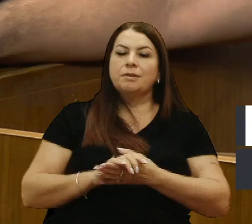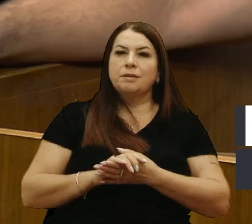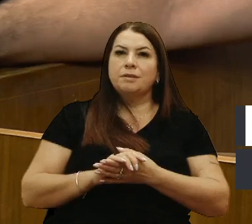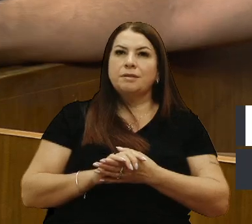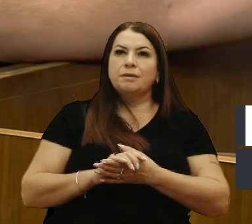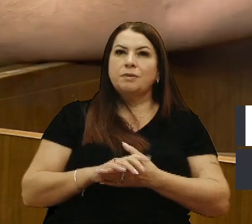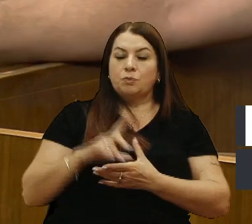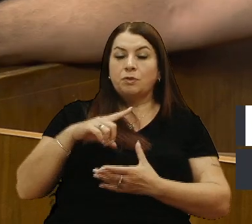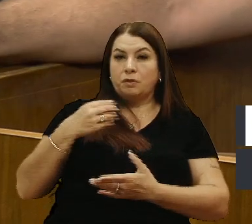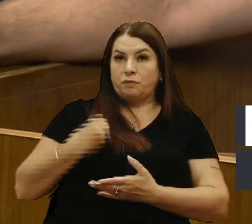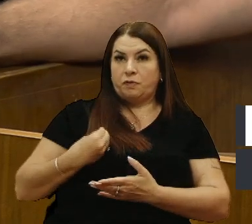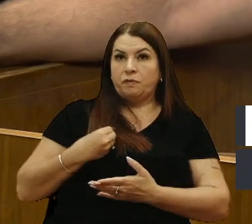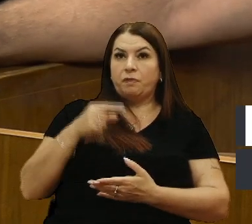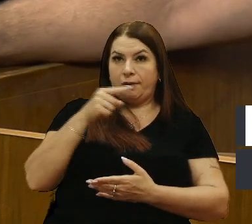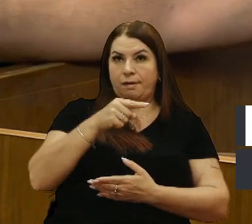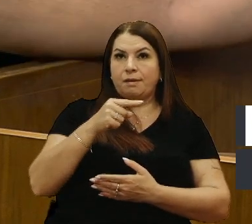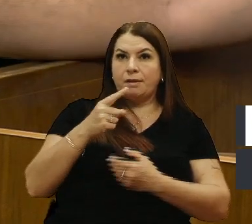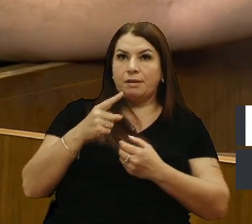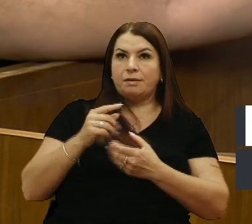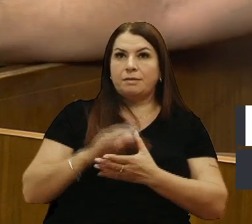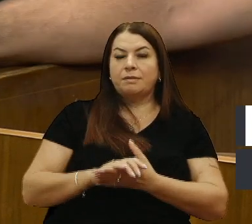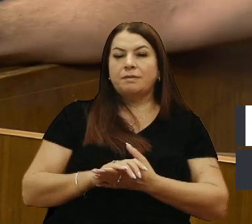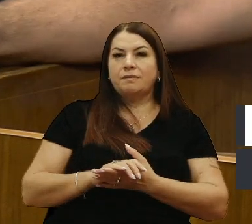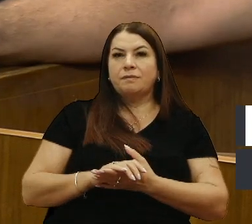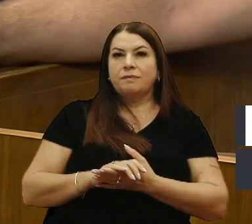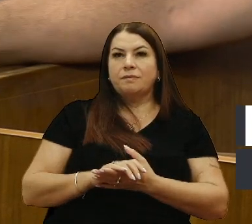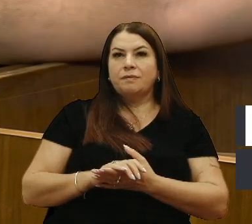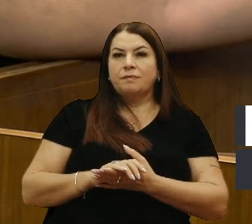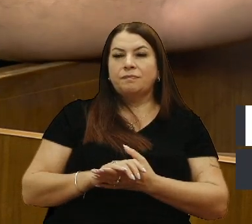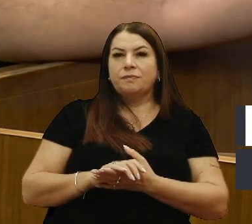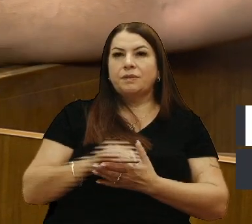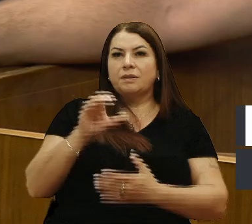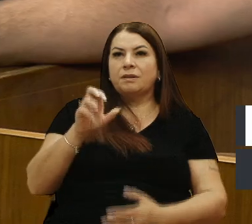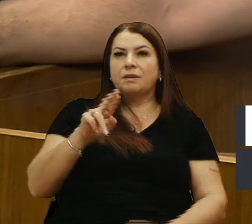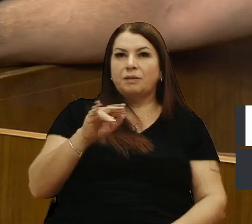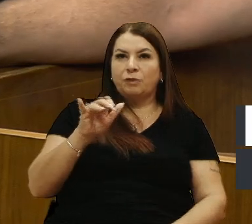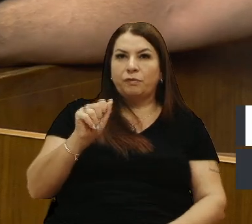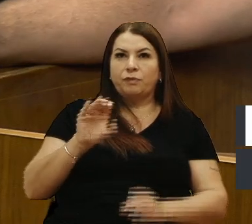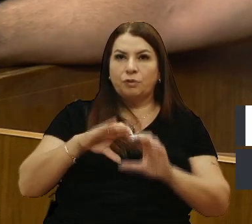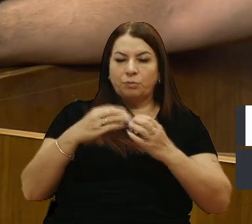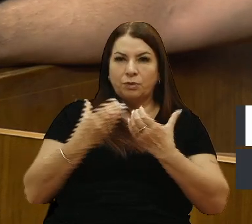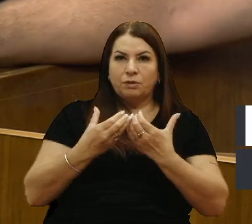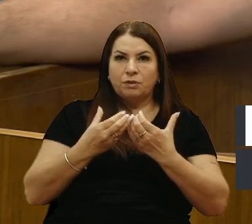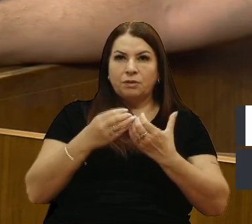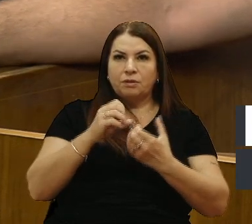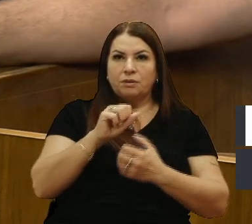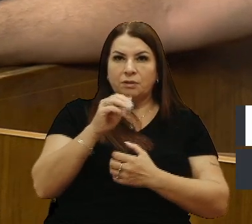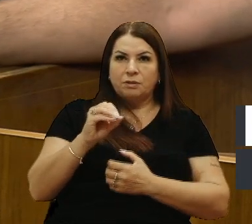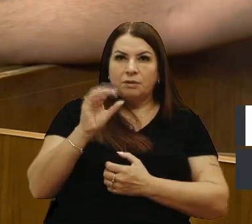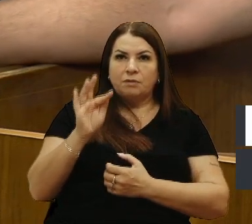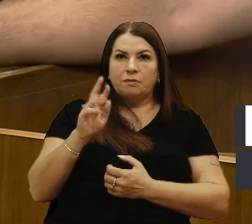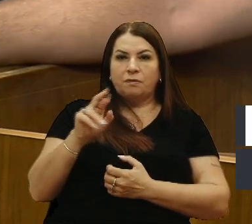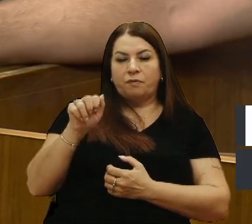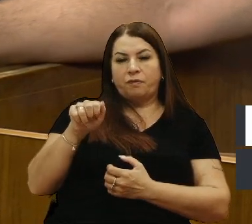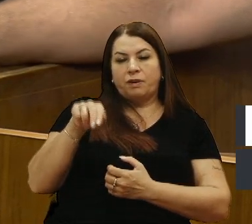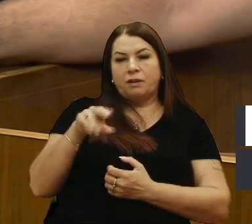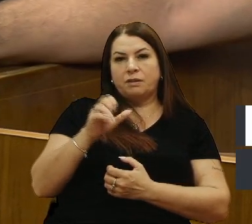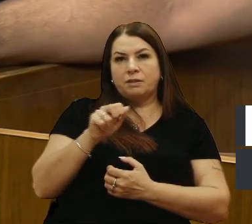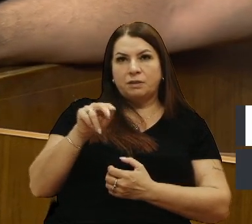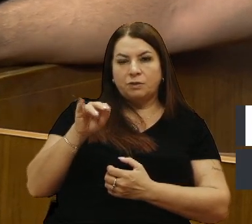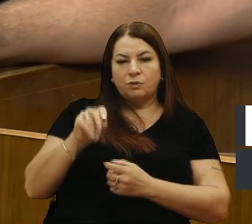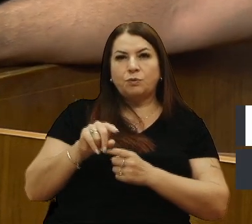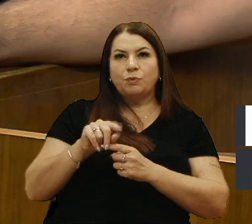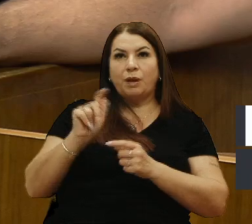vivo, morou em Criúva, lá na cidade, no distrito de Criúva, na comunidade São Francisquinho. Era trançador